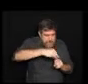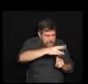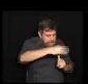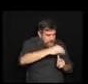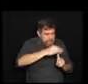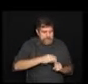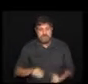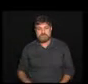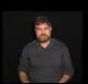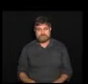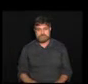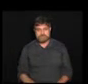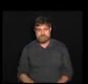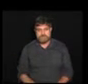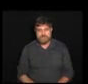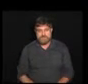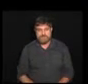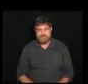passar.